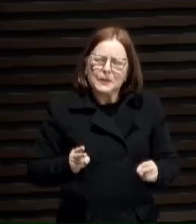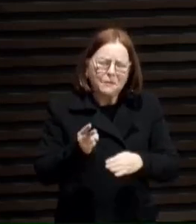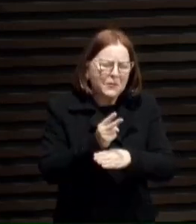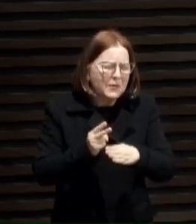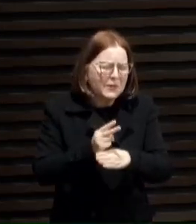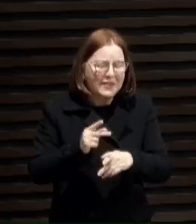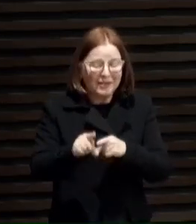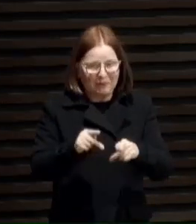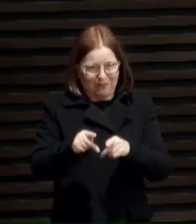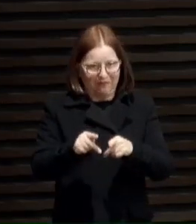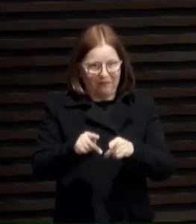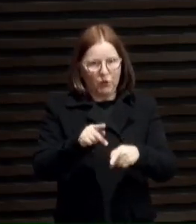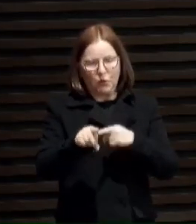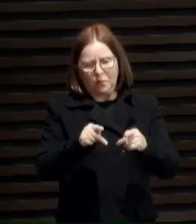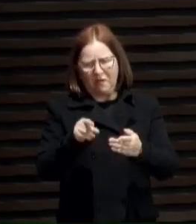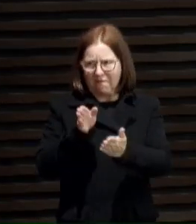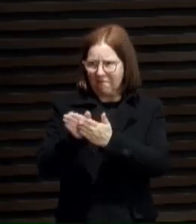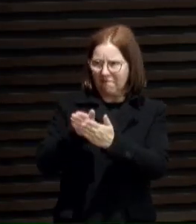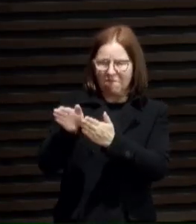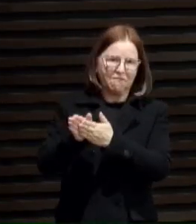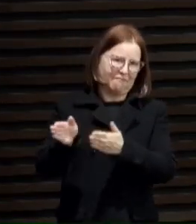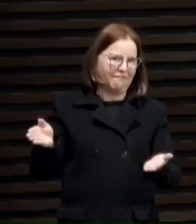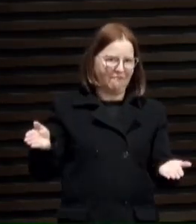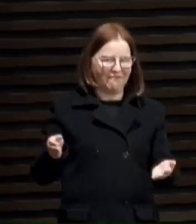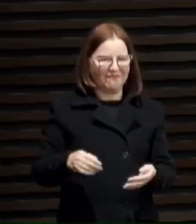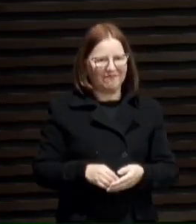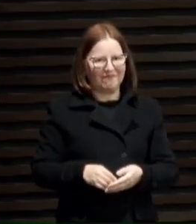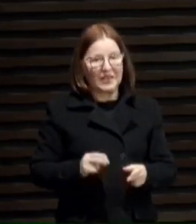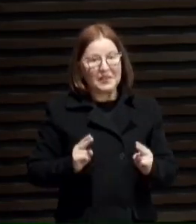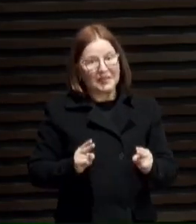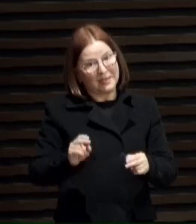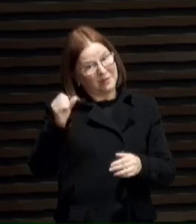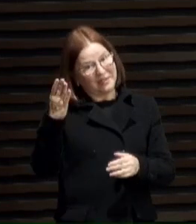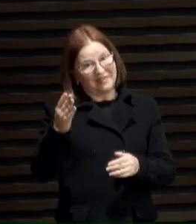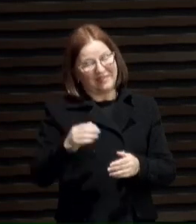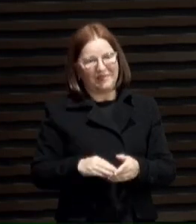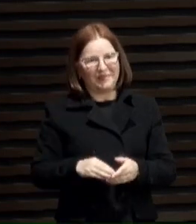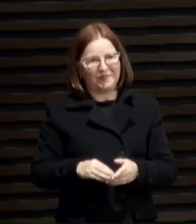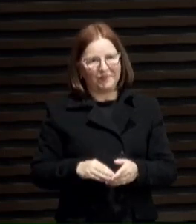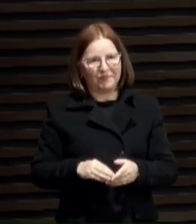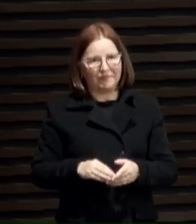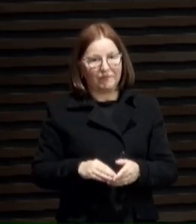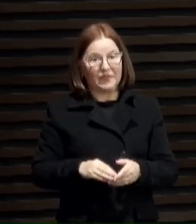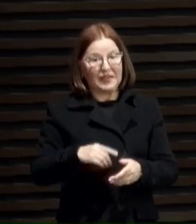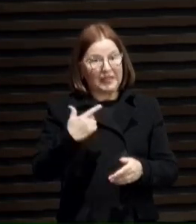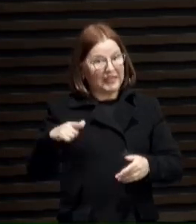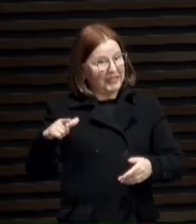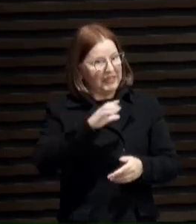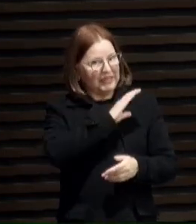Deus. E sempre foi assim. E sempre foi assim. Sem Cristo não